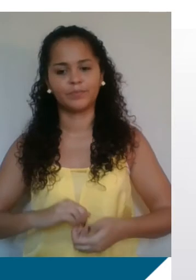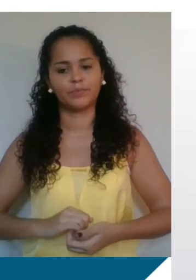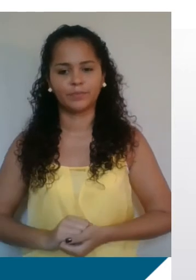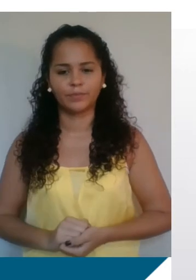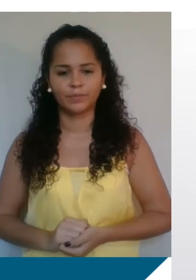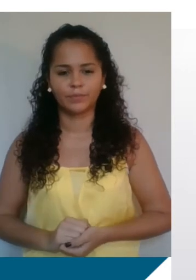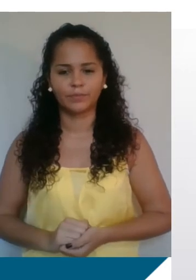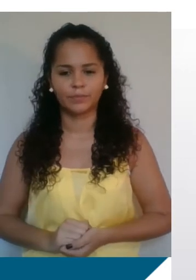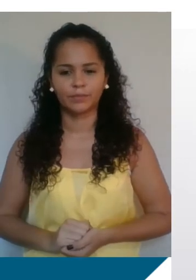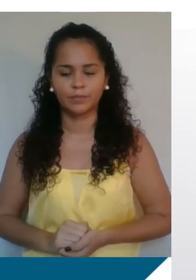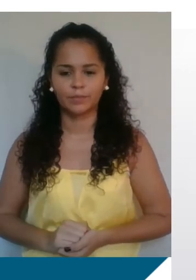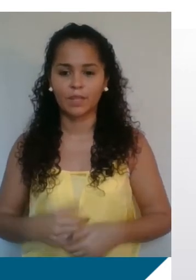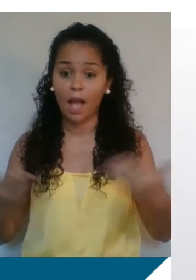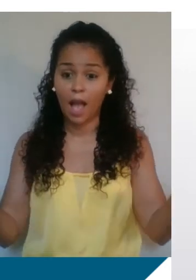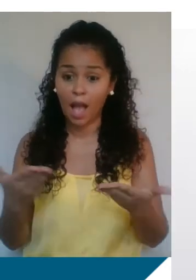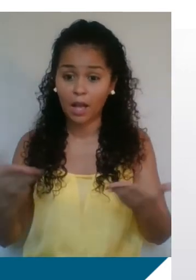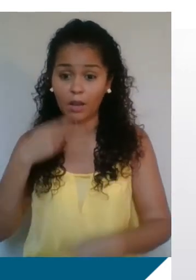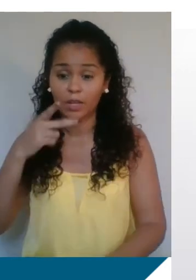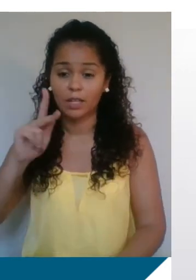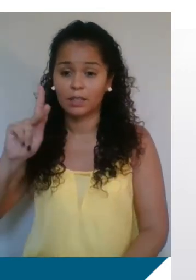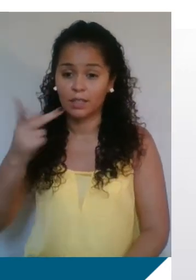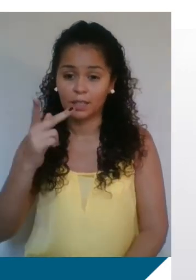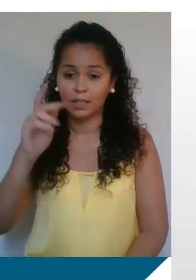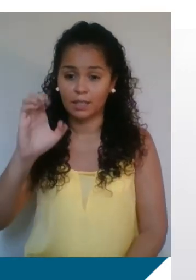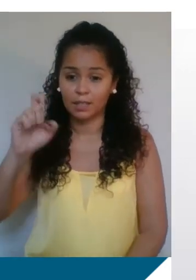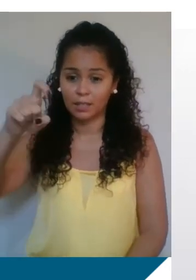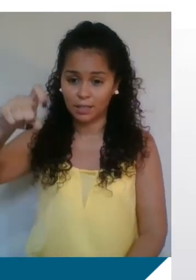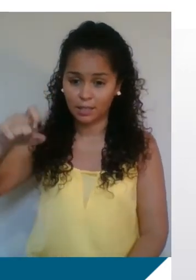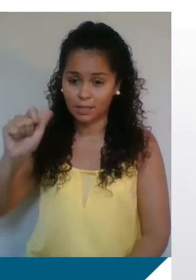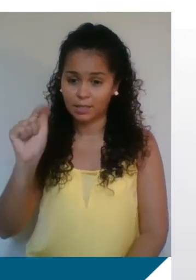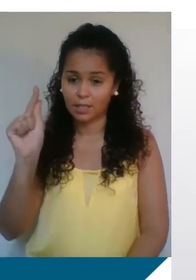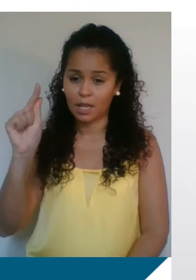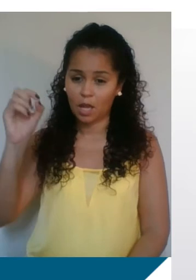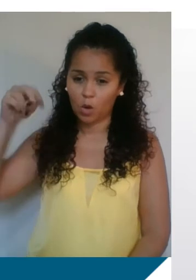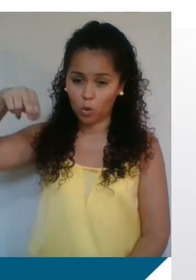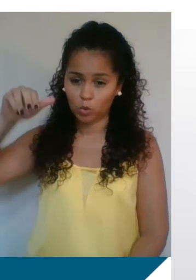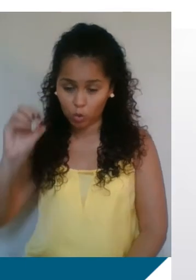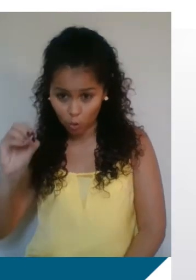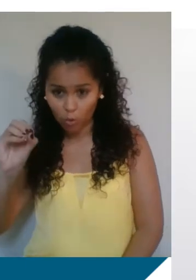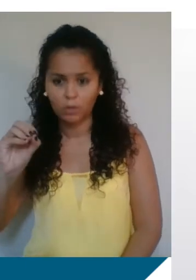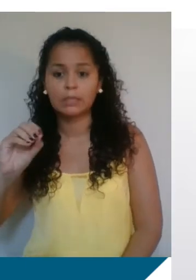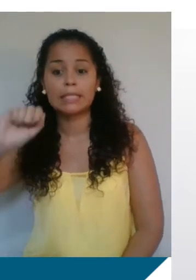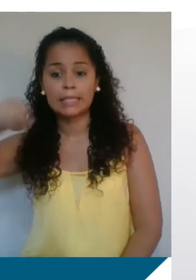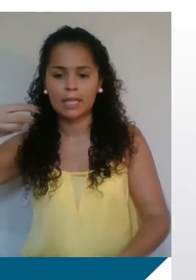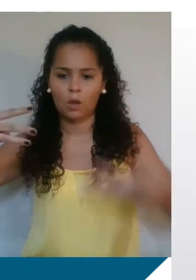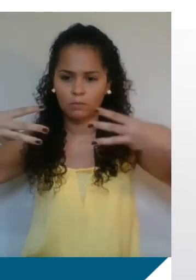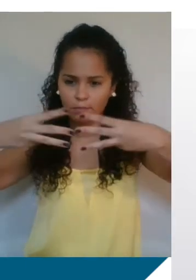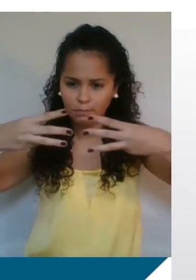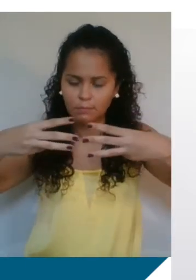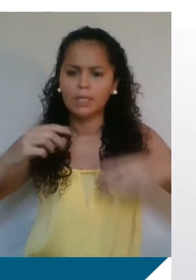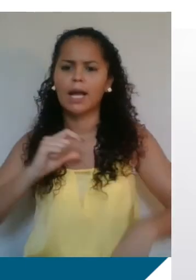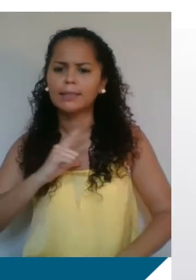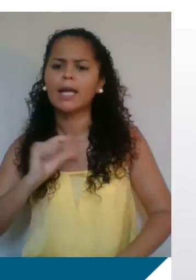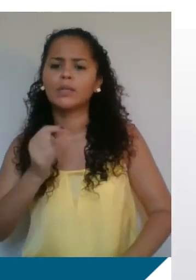Falando agora sobre o hexágono regular, ele é um polígono que possui 6 lados congruentes e 6 ângulos também